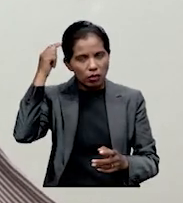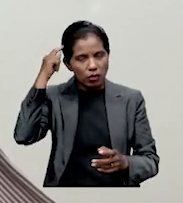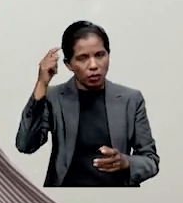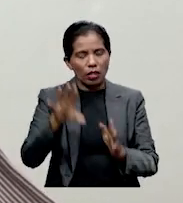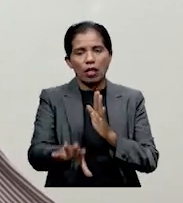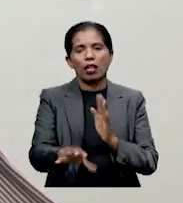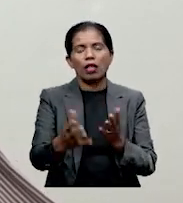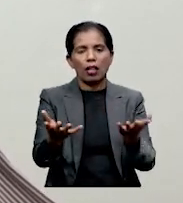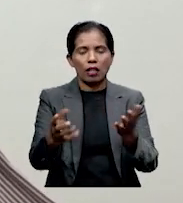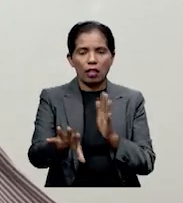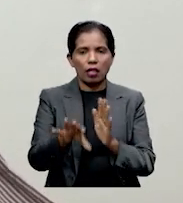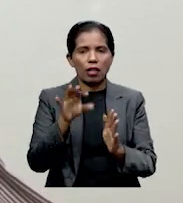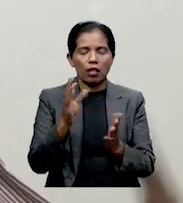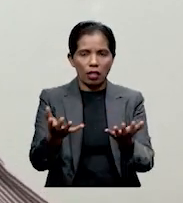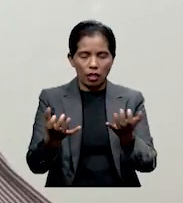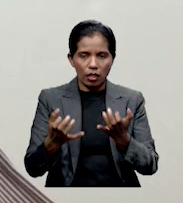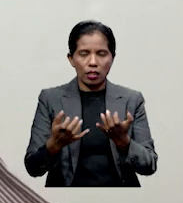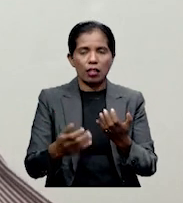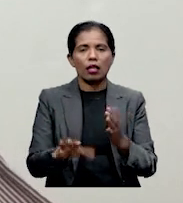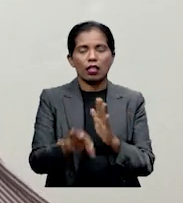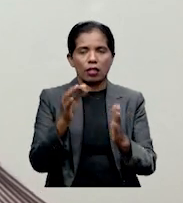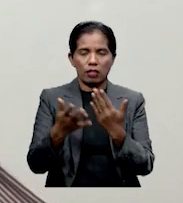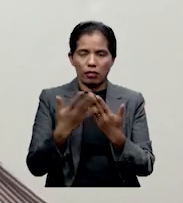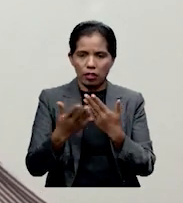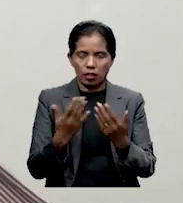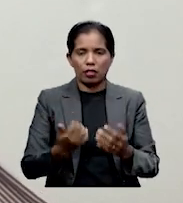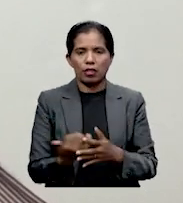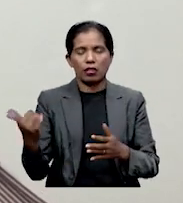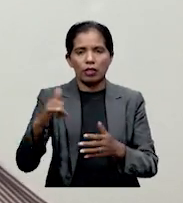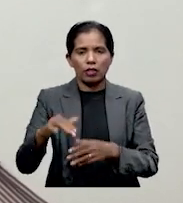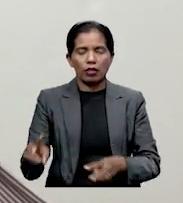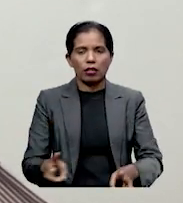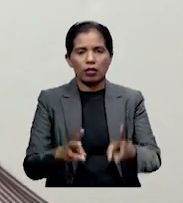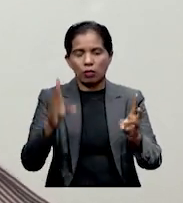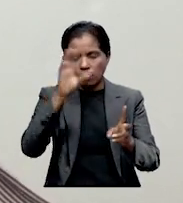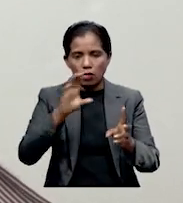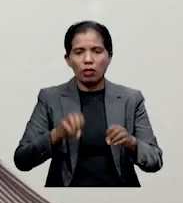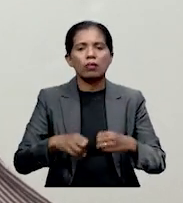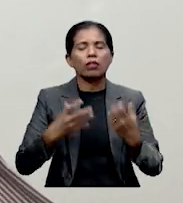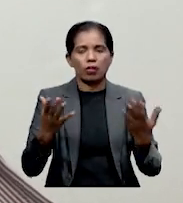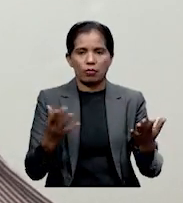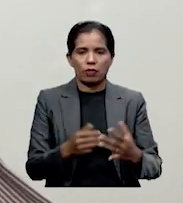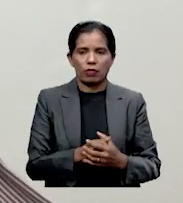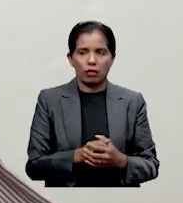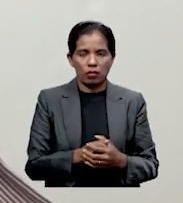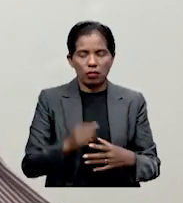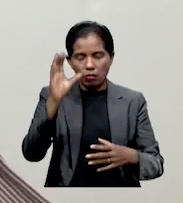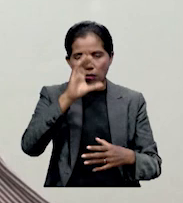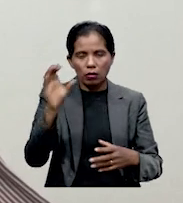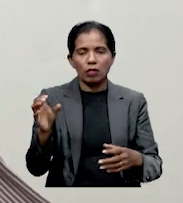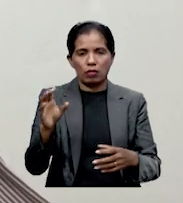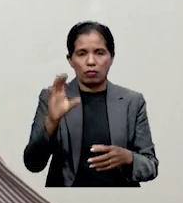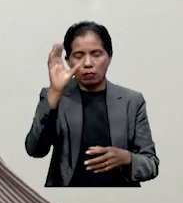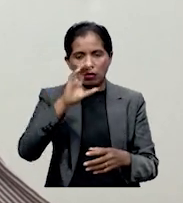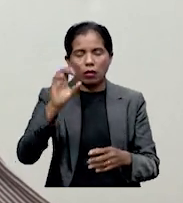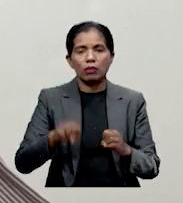é fácil né, então toia dalan clara né, né sira sira buka meus para sa buka meus alivia e